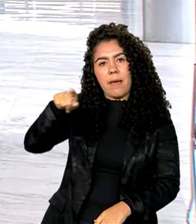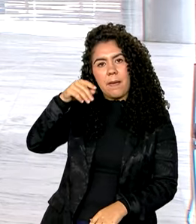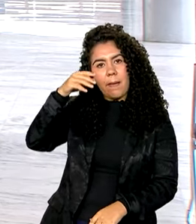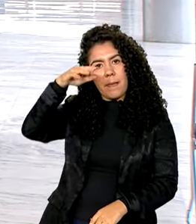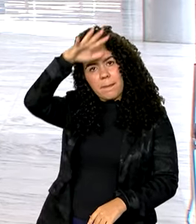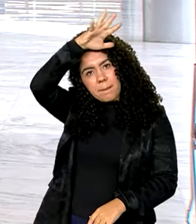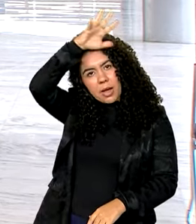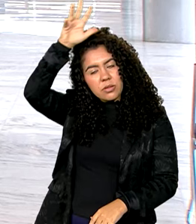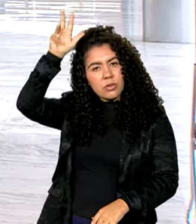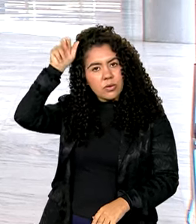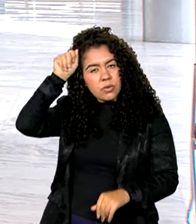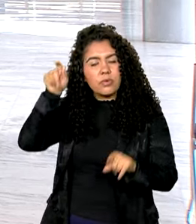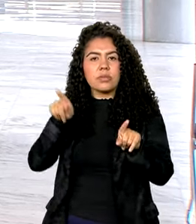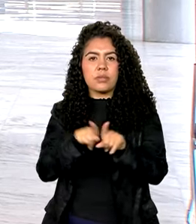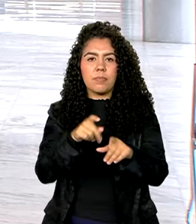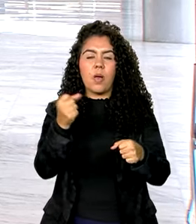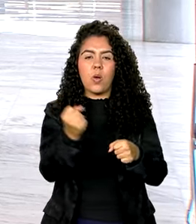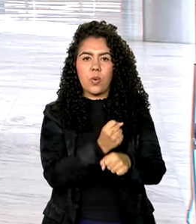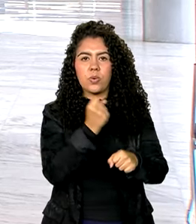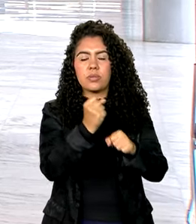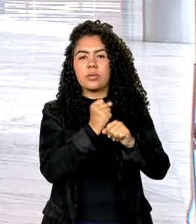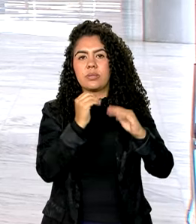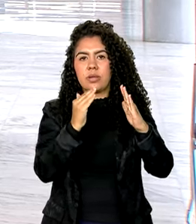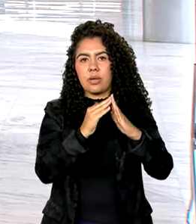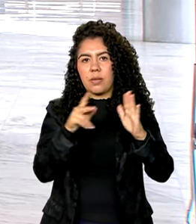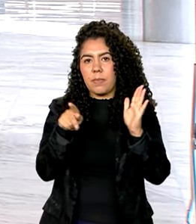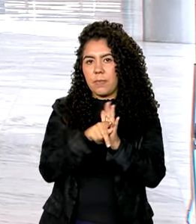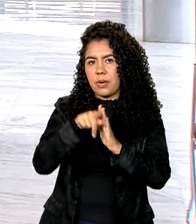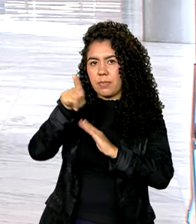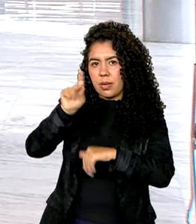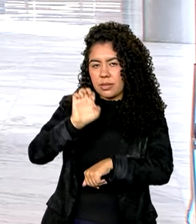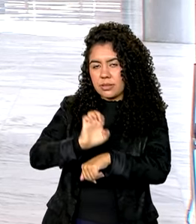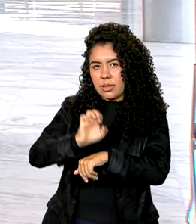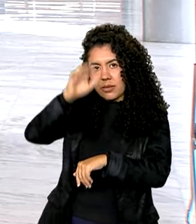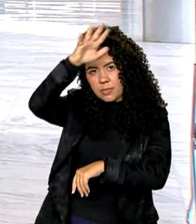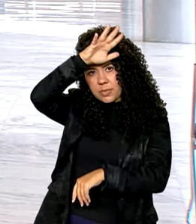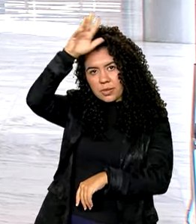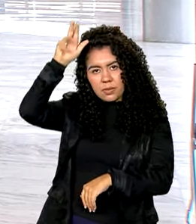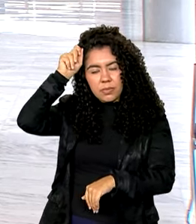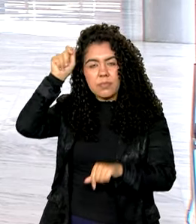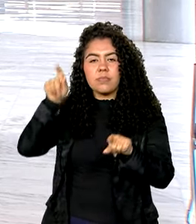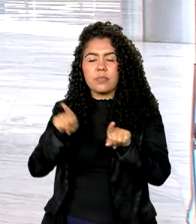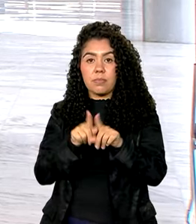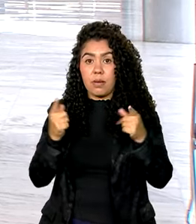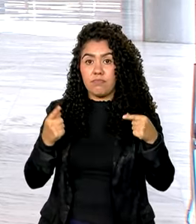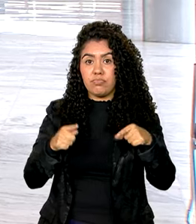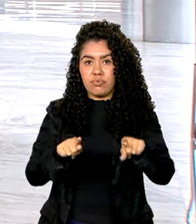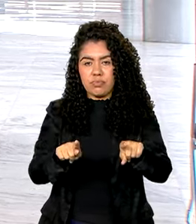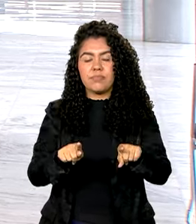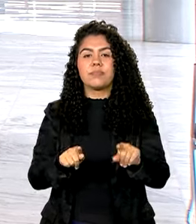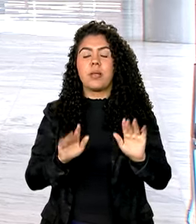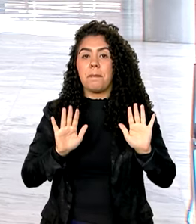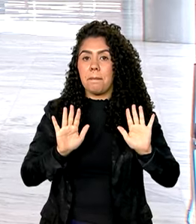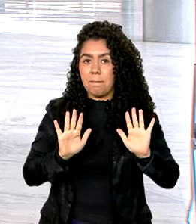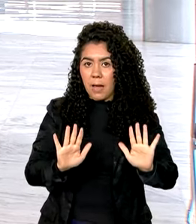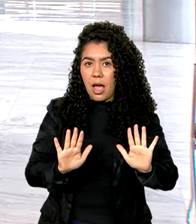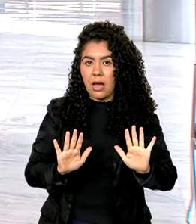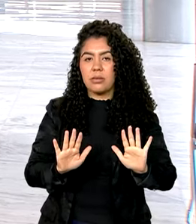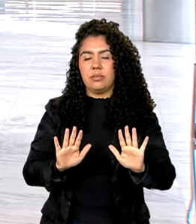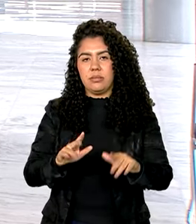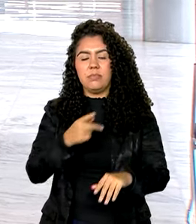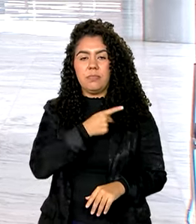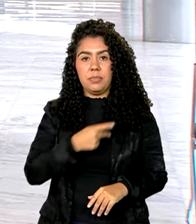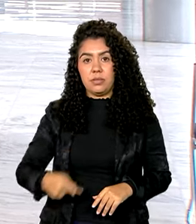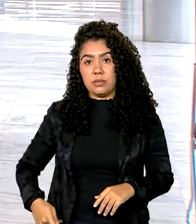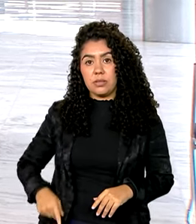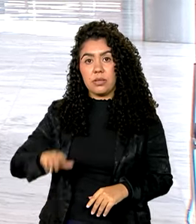pelo programa Minha Casa Minha Vida, lá na cidade do Mato Grosso. E olha, na cidade de Sinop, no Mato Grosso. Mas antes dessa agenda, o